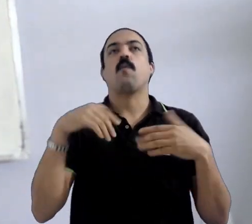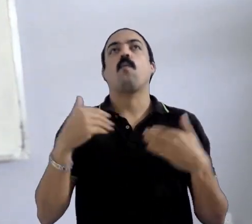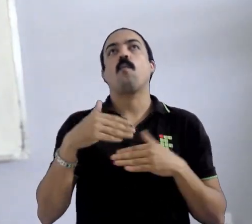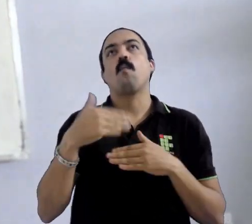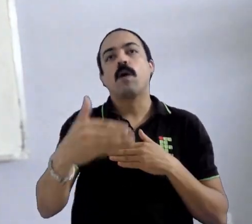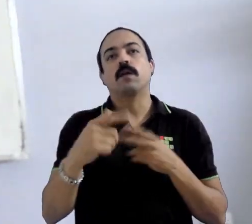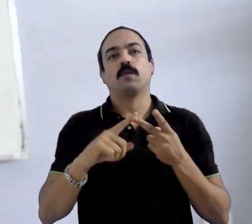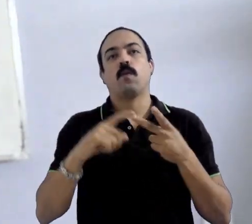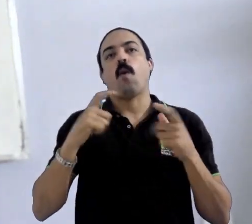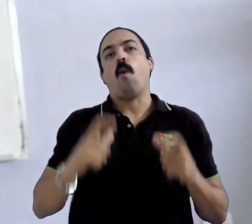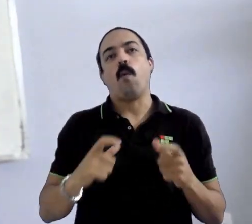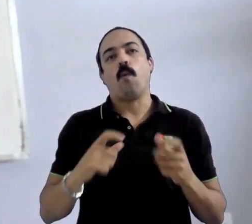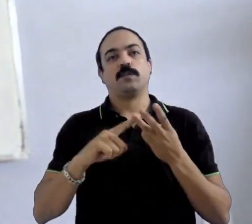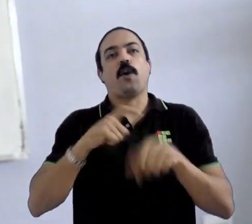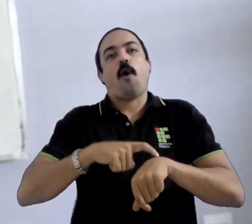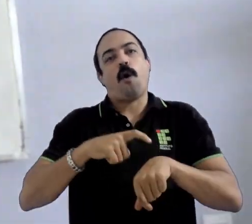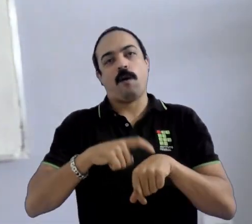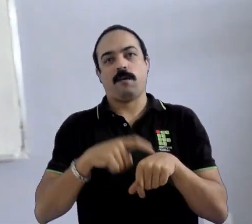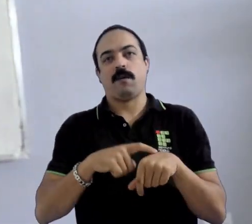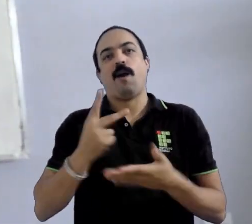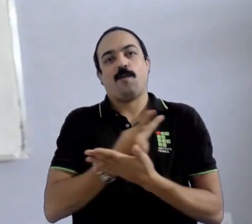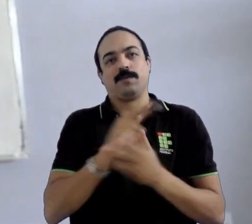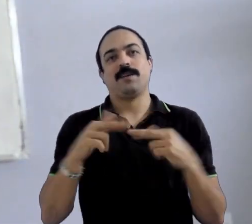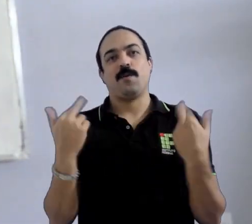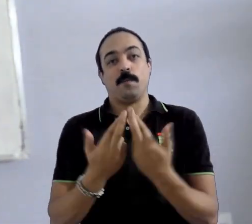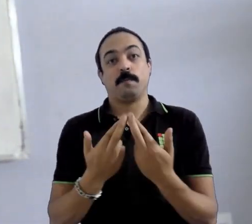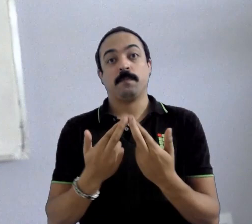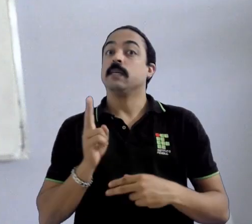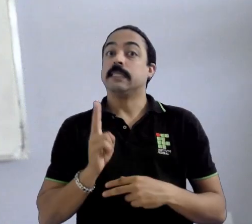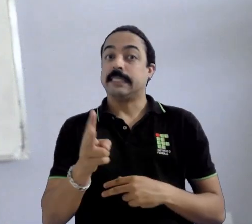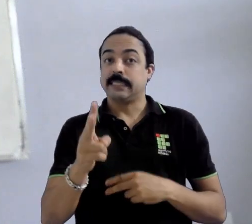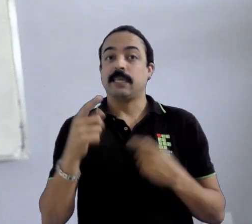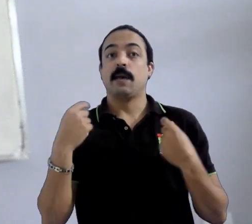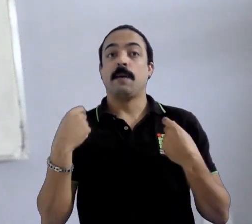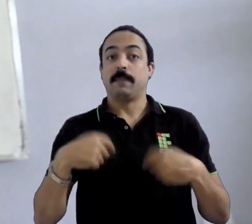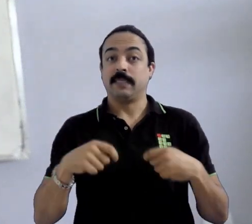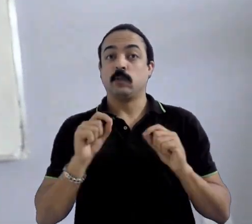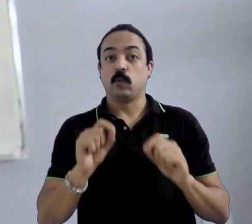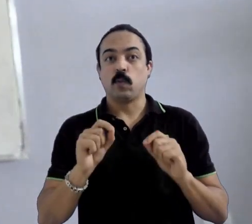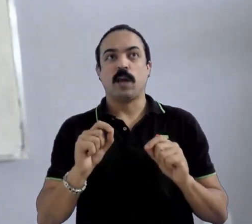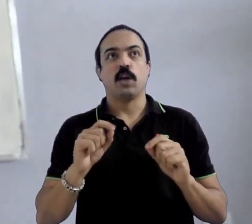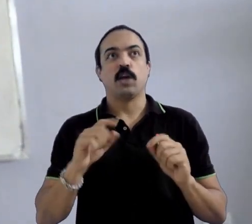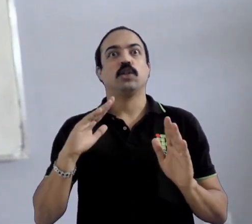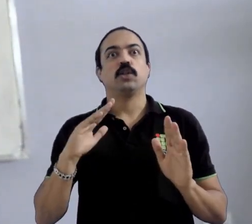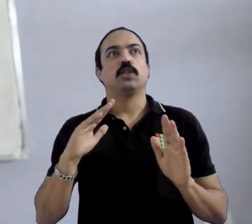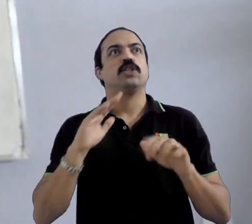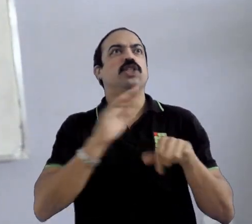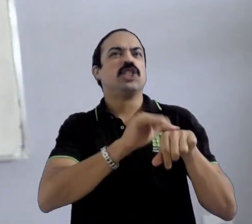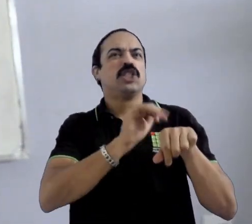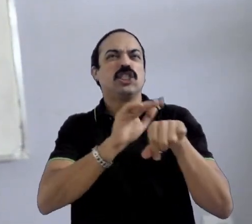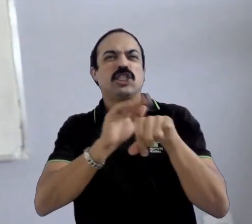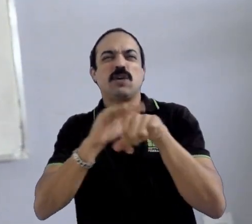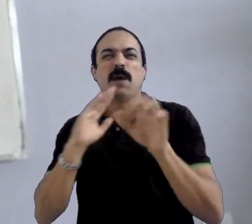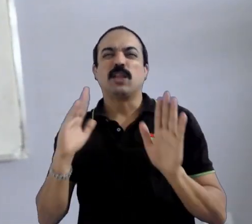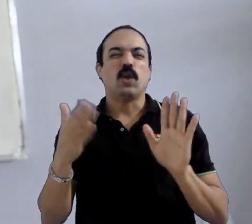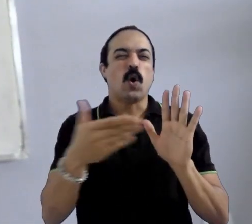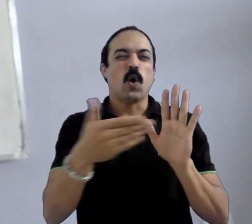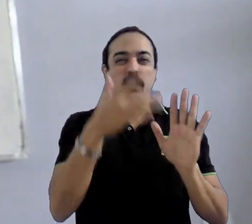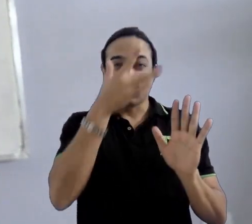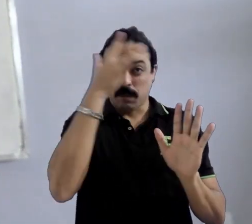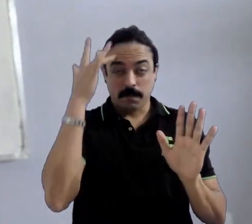reunião vai acontecer. E aí a gente tem que sempre não ceder à tentação de chamar todos os membros do grupo, porque